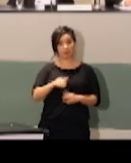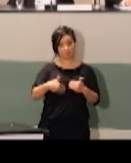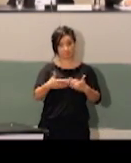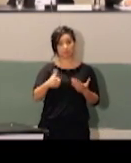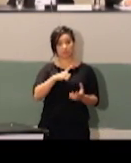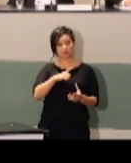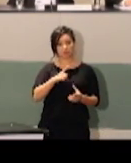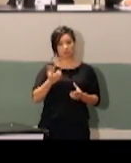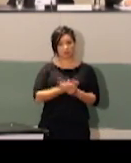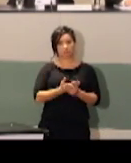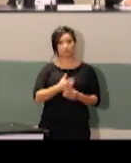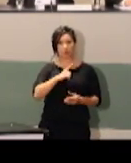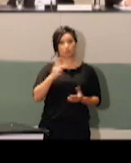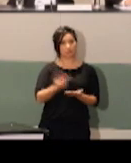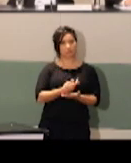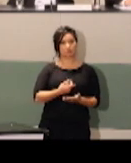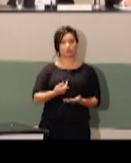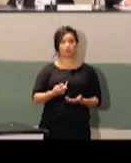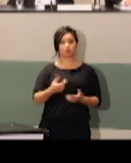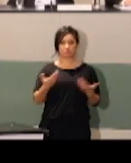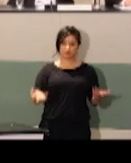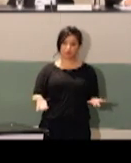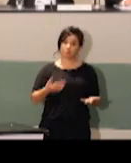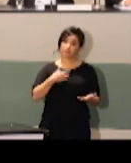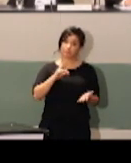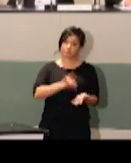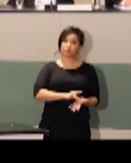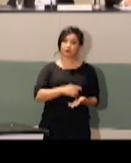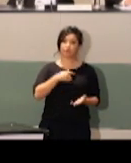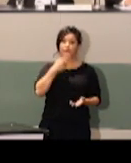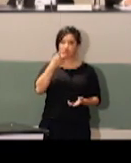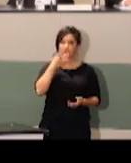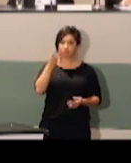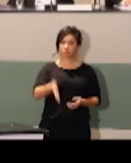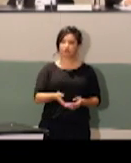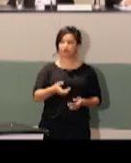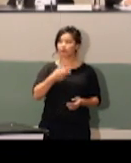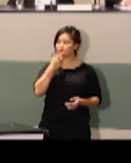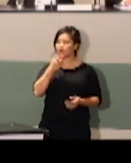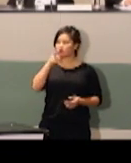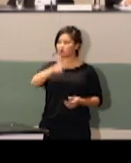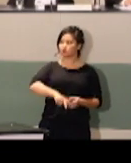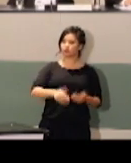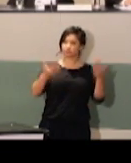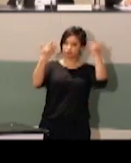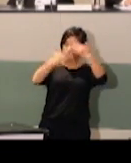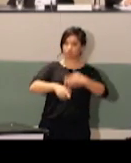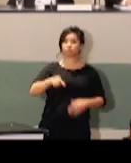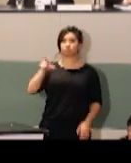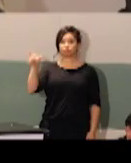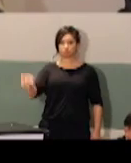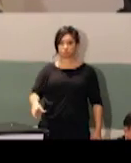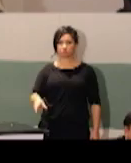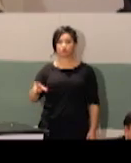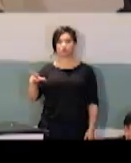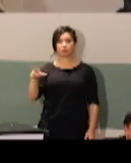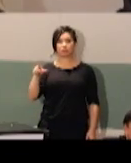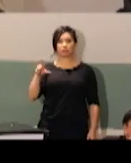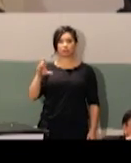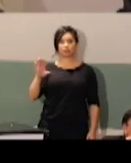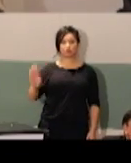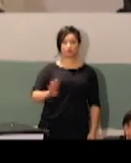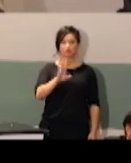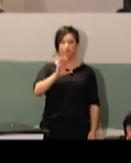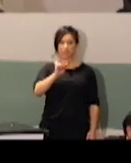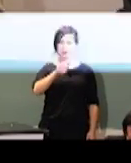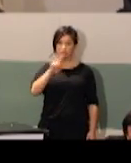Então, sinceramente, falei nos jornais, falo francamente aqui, na presença do candidato Arruda, que ele